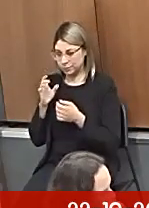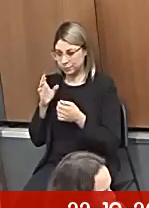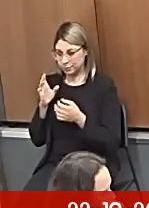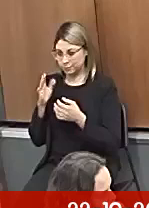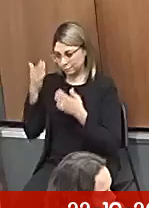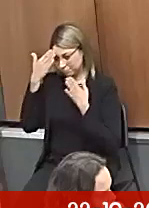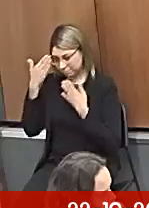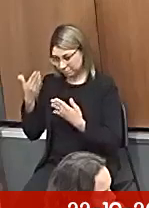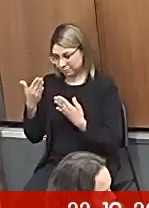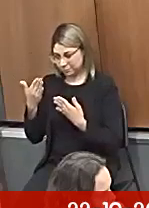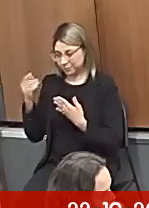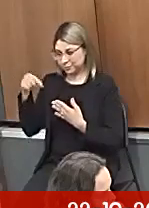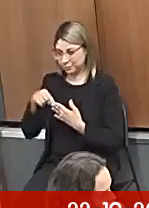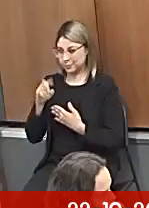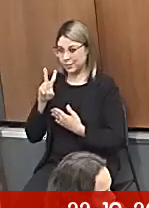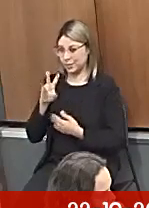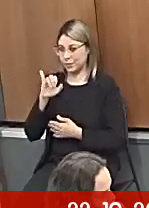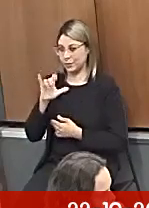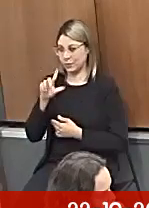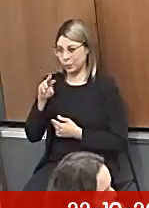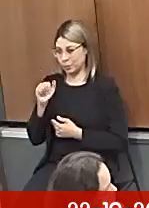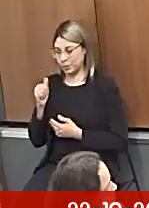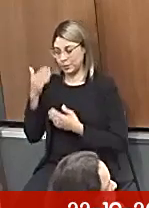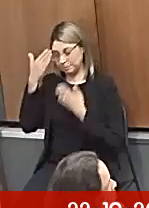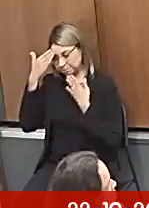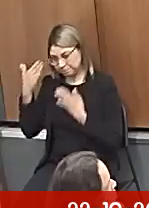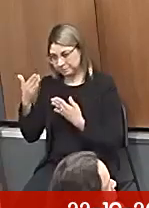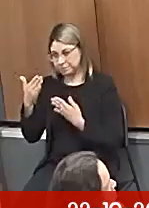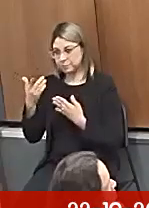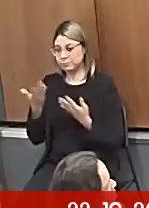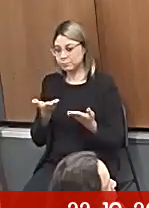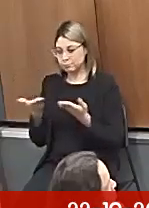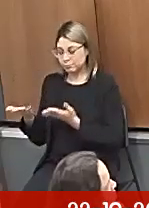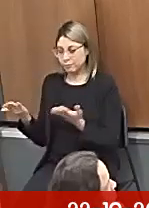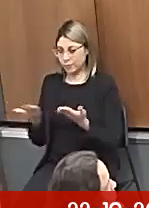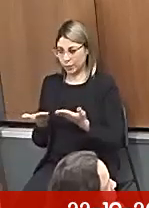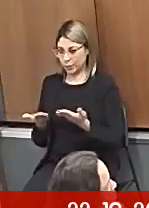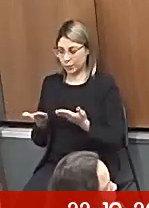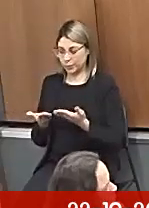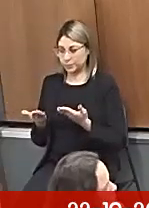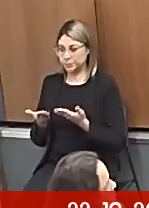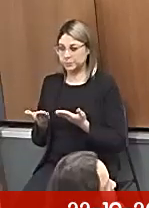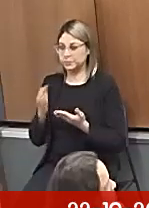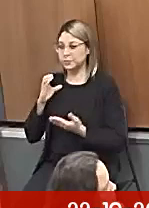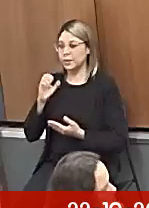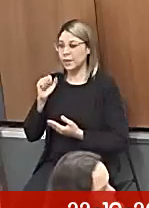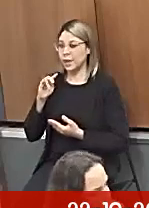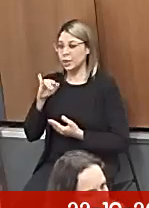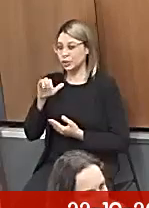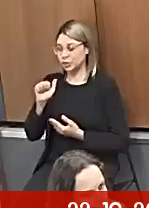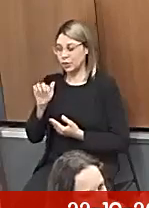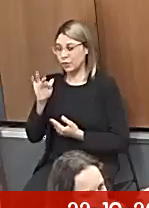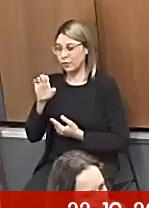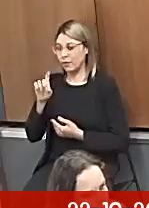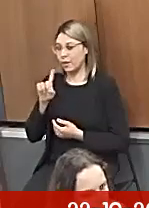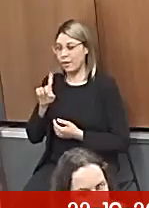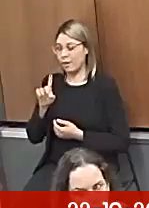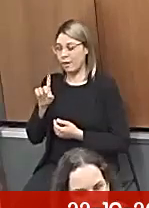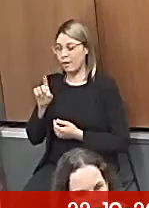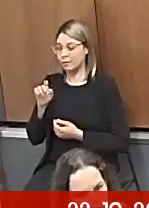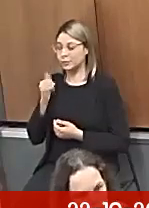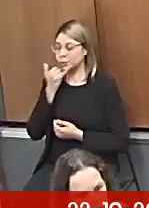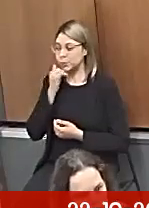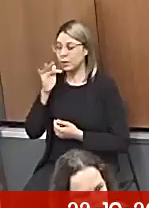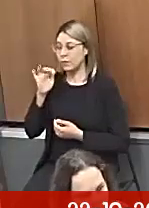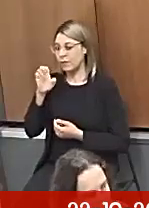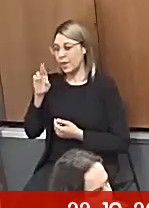te agradecemos, viu? A presença, muito obrigado. Vou passar aqui então para Kátia Ferraz Ferreira.